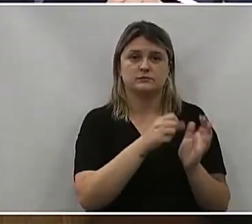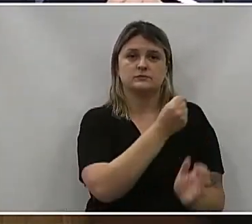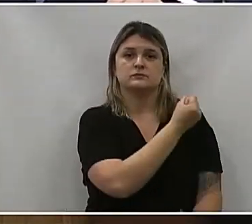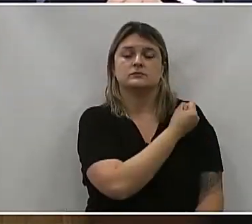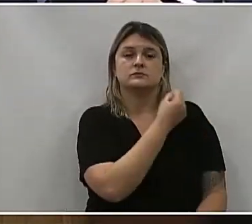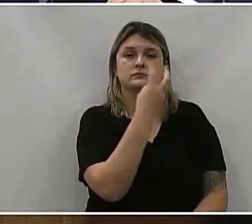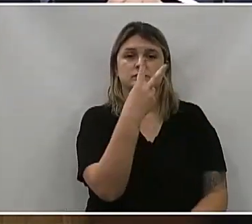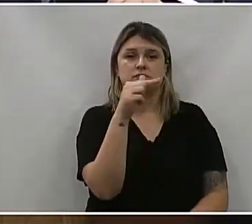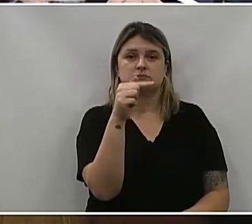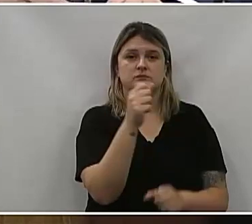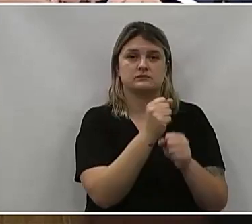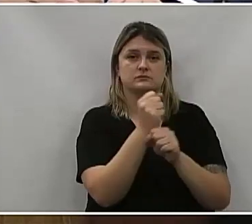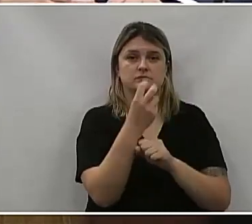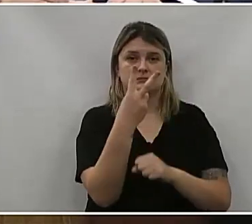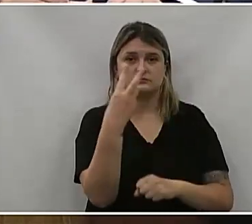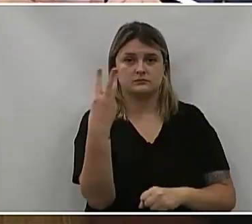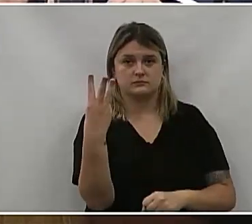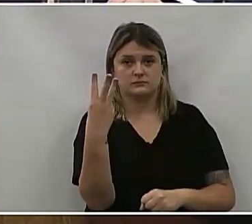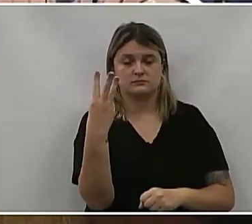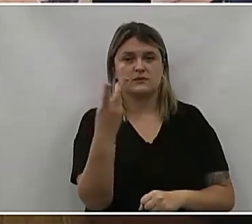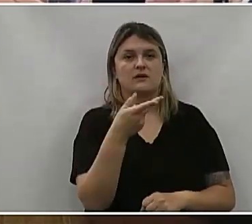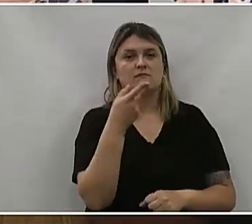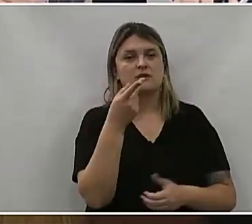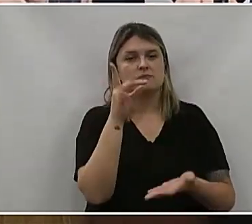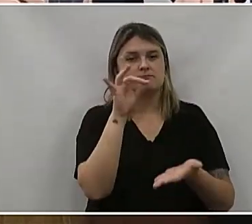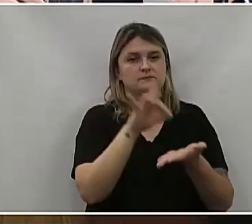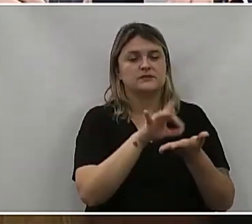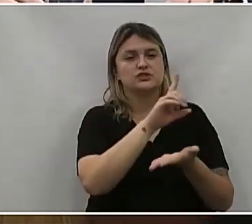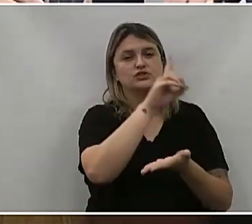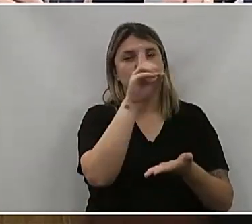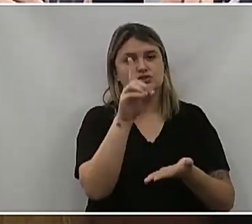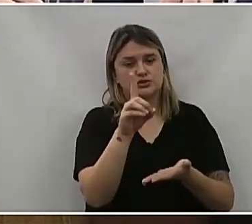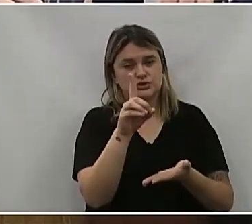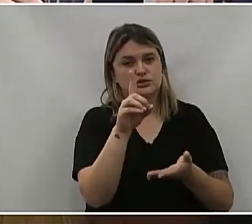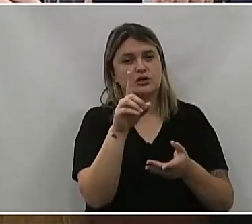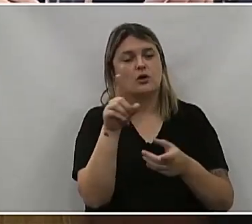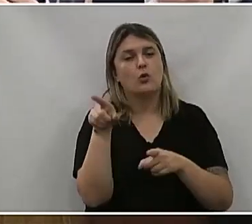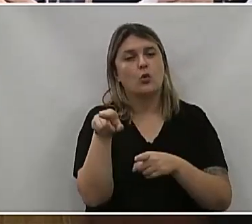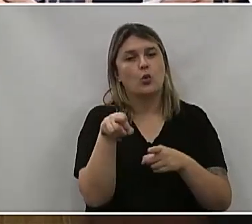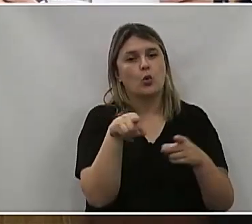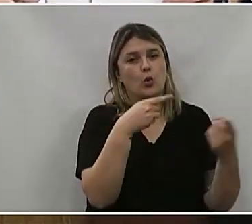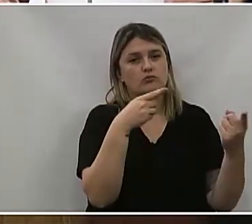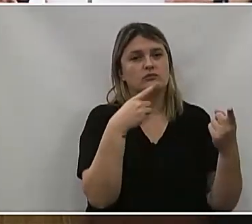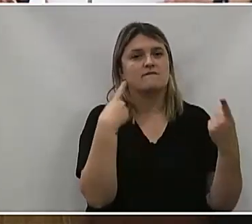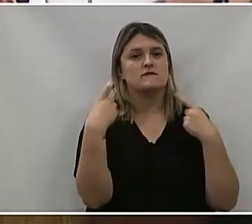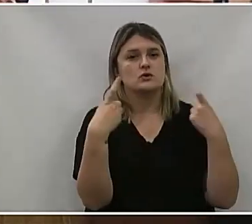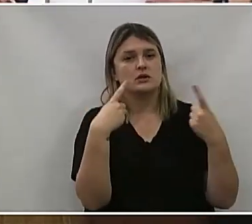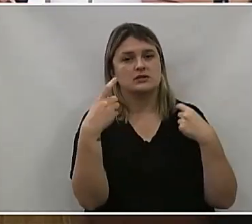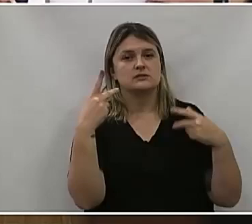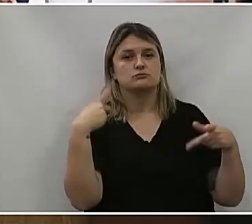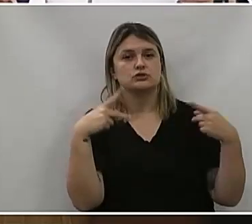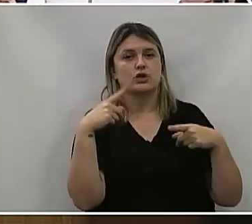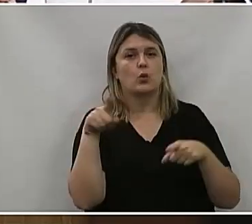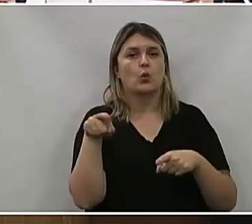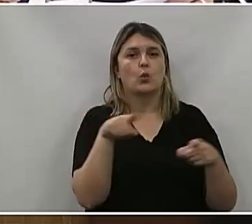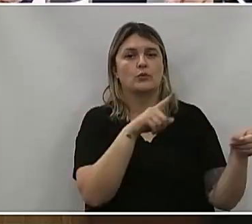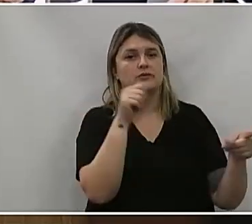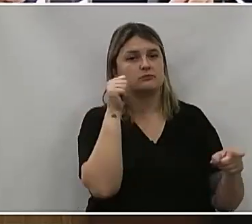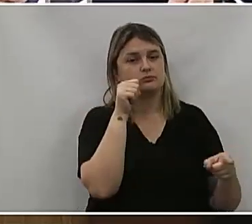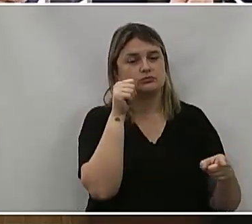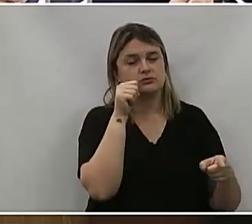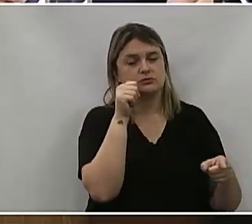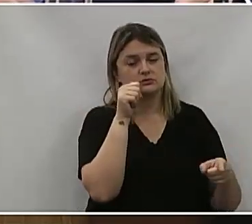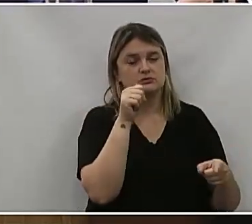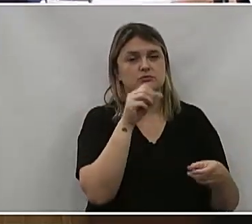ordinária número 27 de 2023, que institui o Dia Municipal de Combate à Violência Política contra as Mulheres, no município de União da